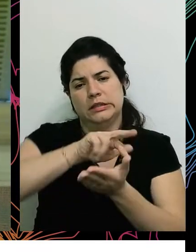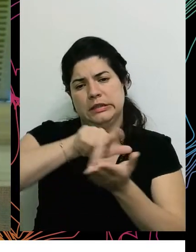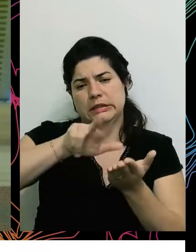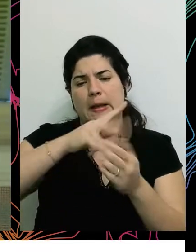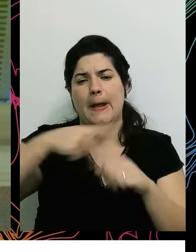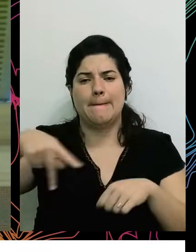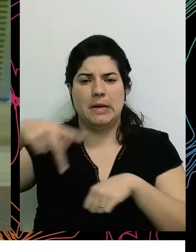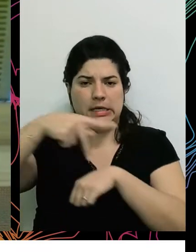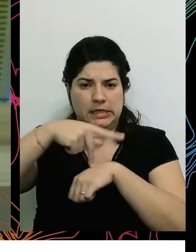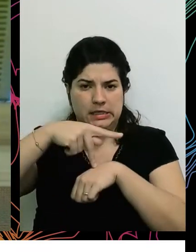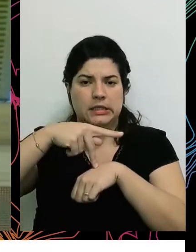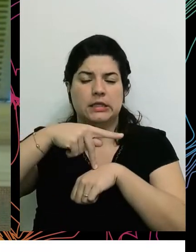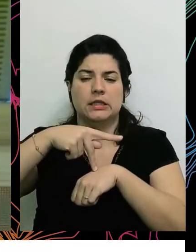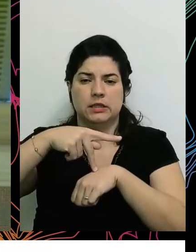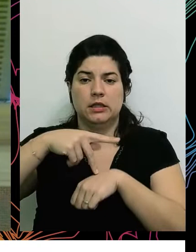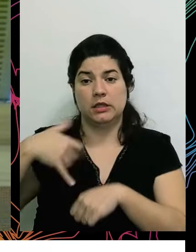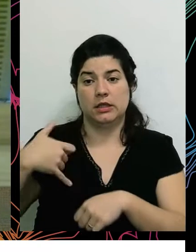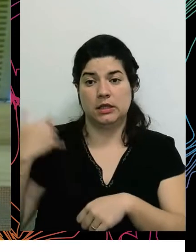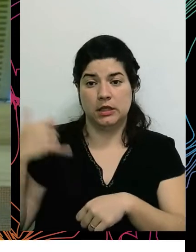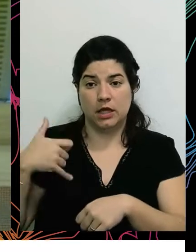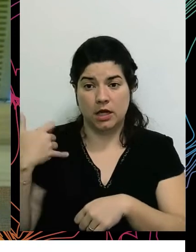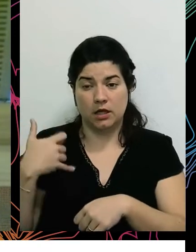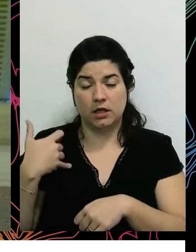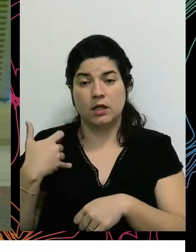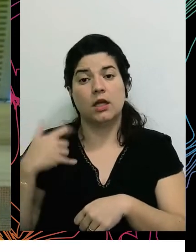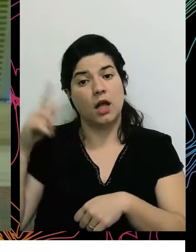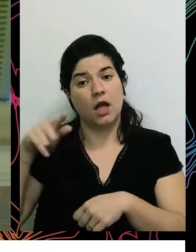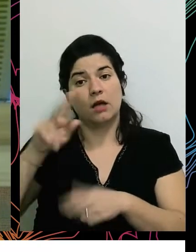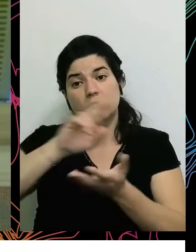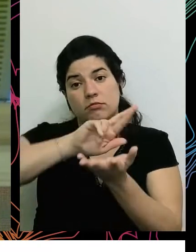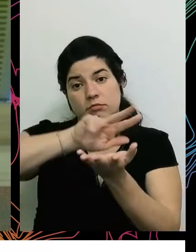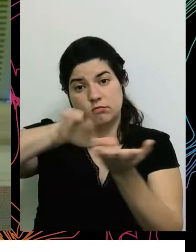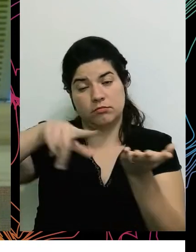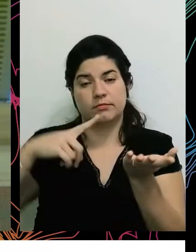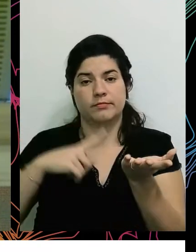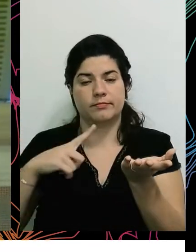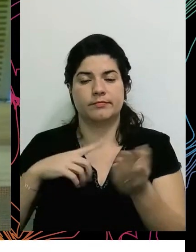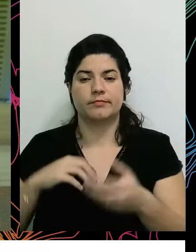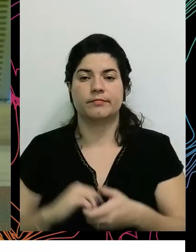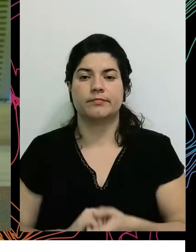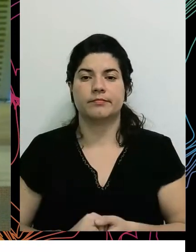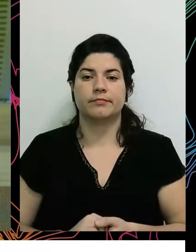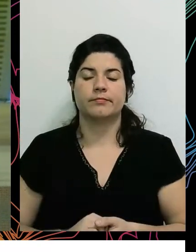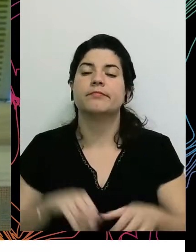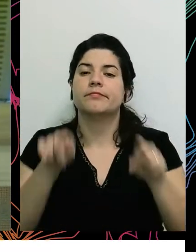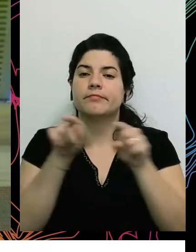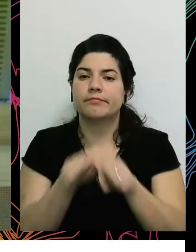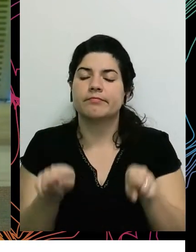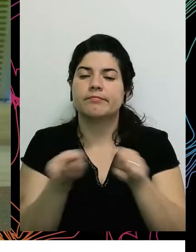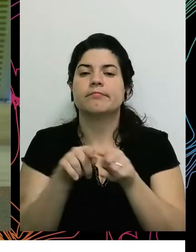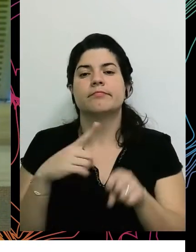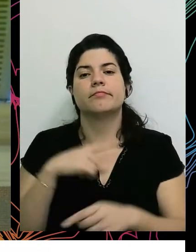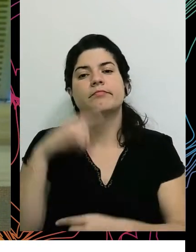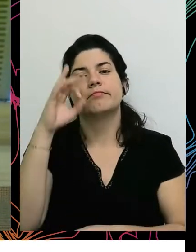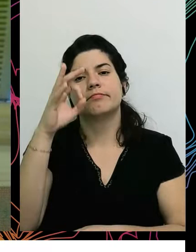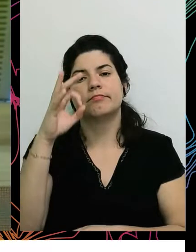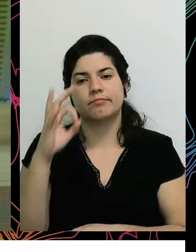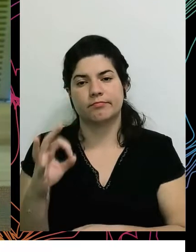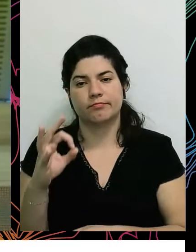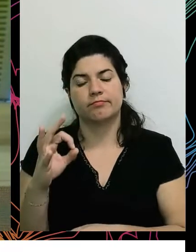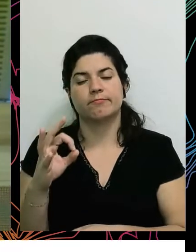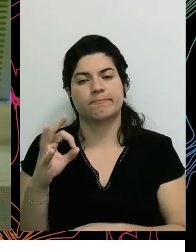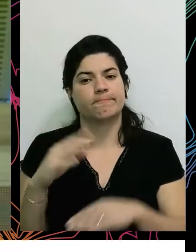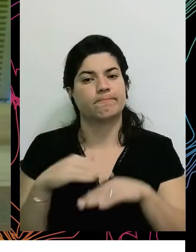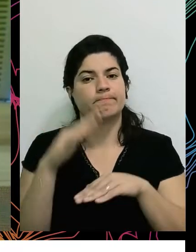e idades, o que dá uma boa diversidade. E temos um percentual maior, mais